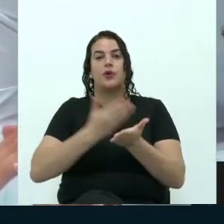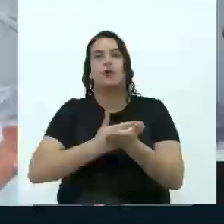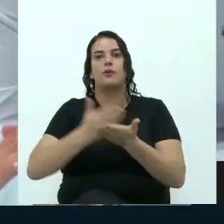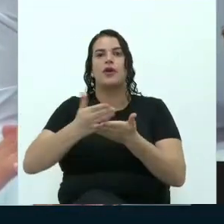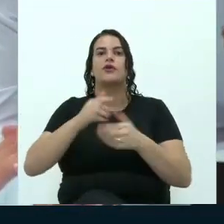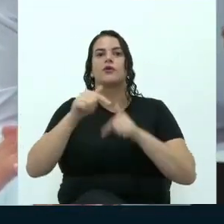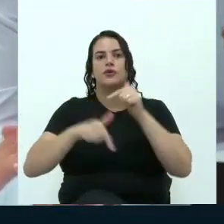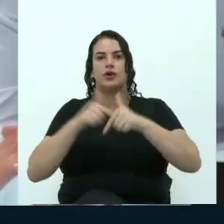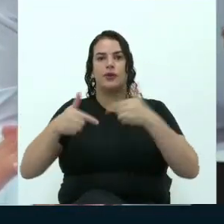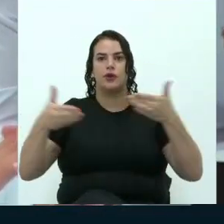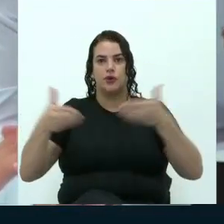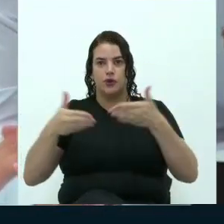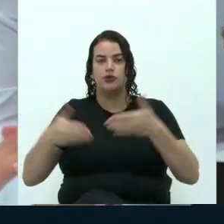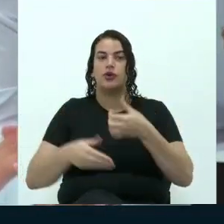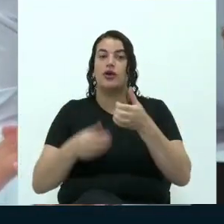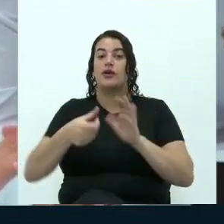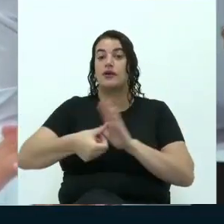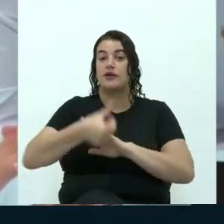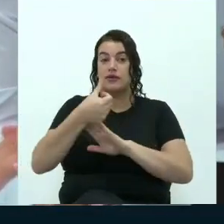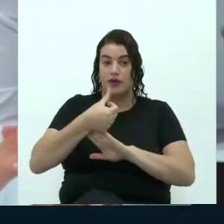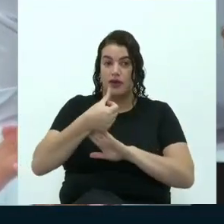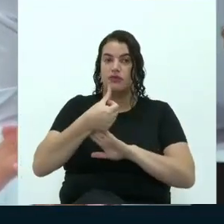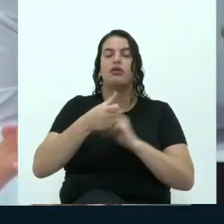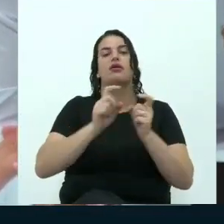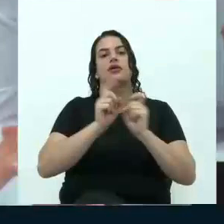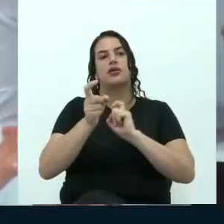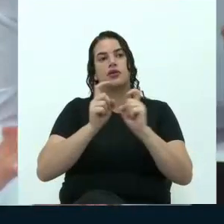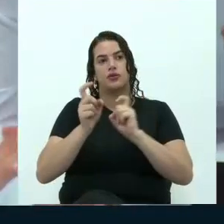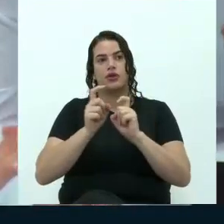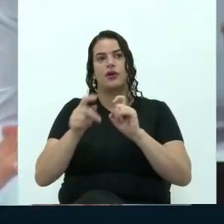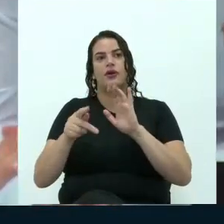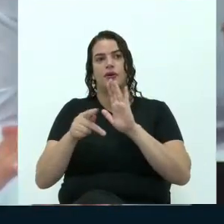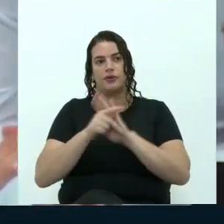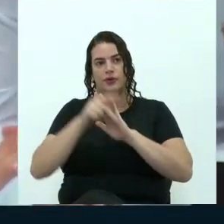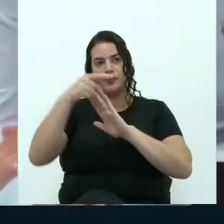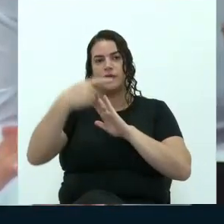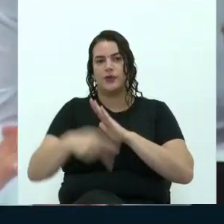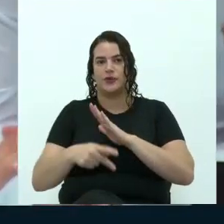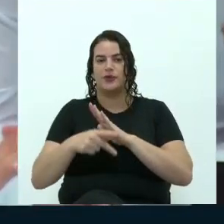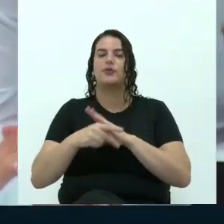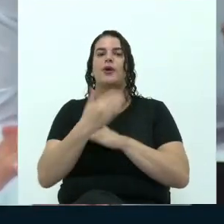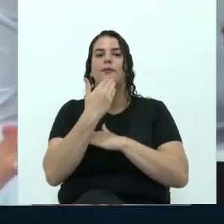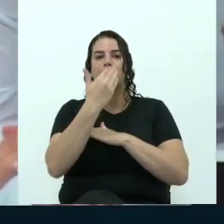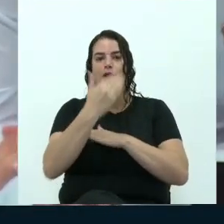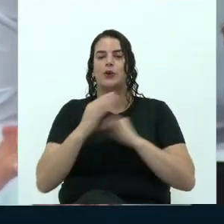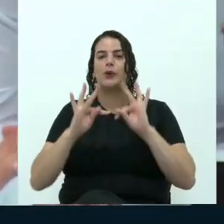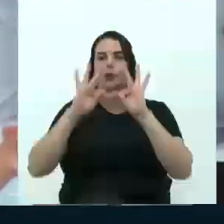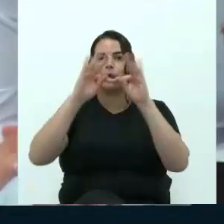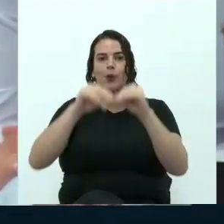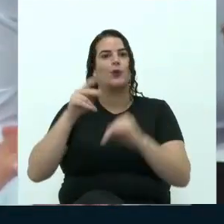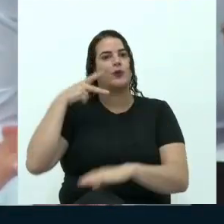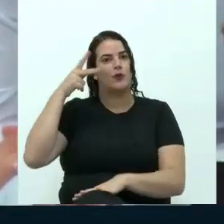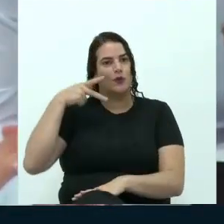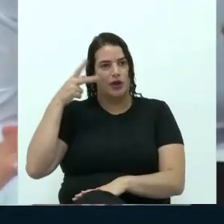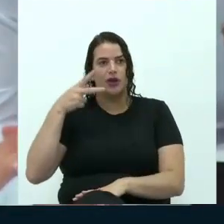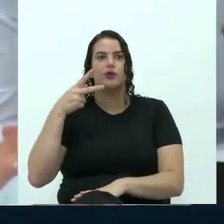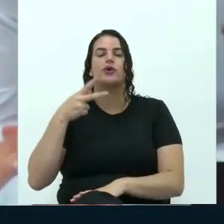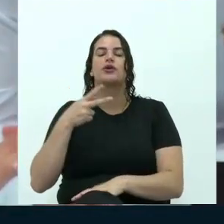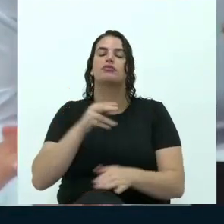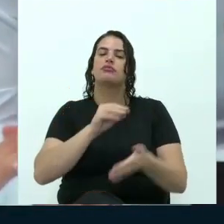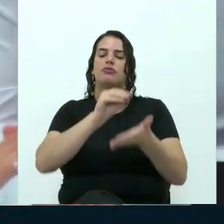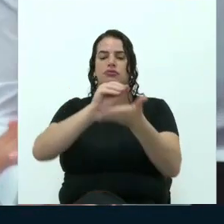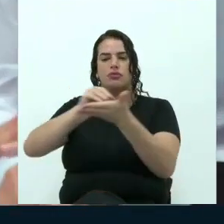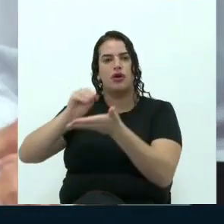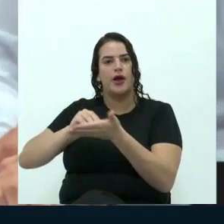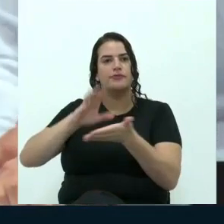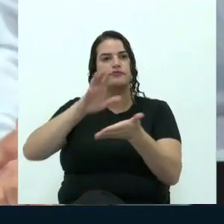iniciamos os trabalhos da sexta sessão ordinária. Solicito aos senhores vereadores que